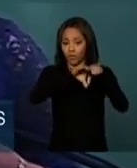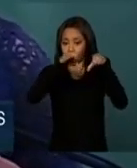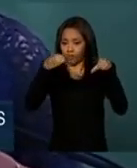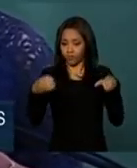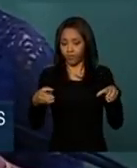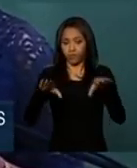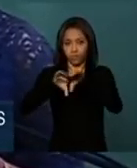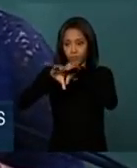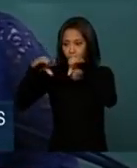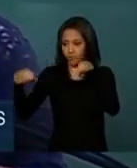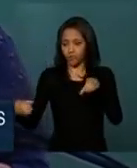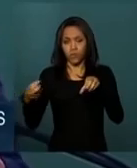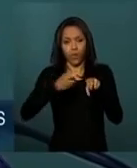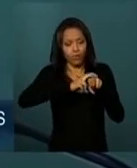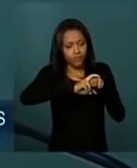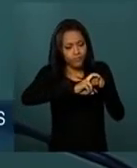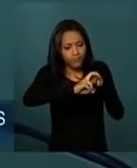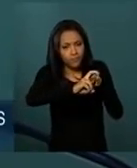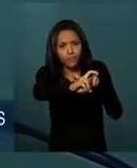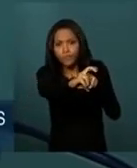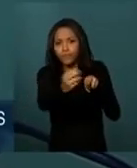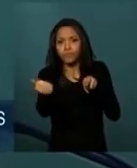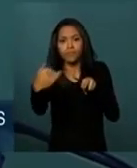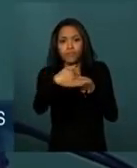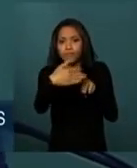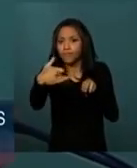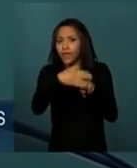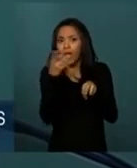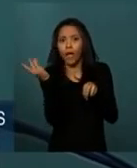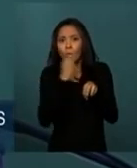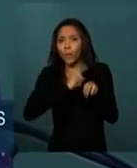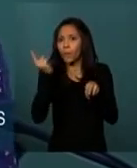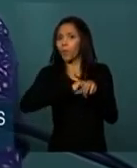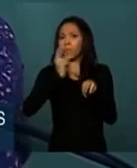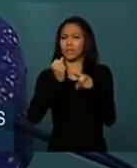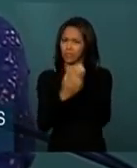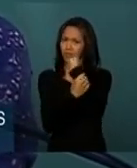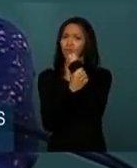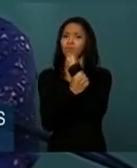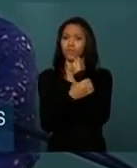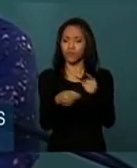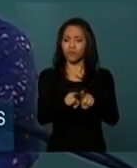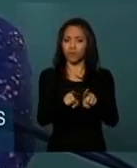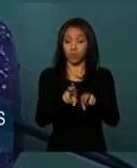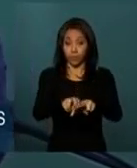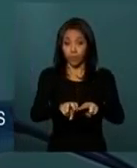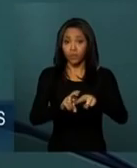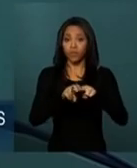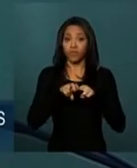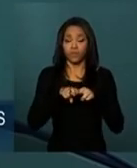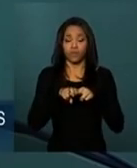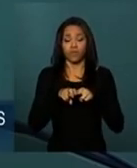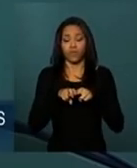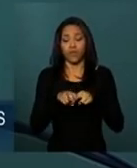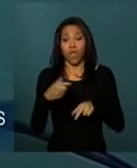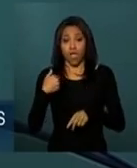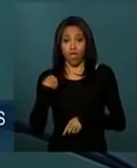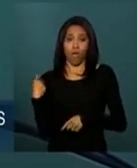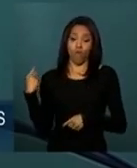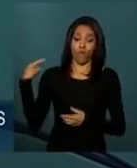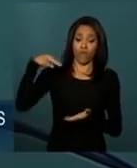equipamento único e faz isso com velocidade e segurança. Por isso, eu vim